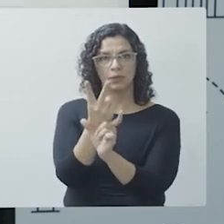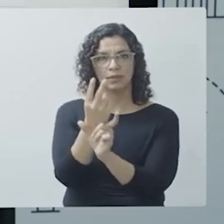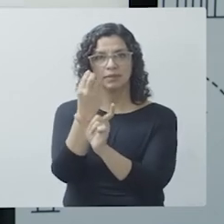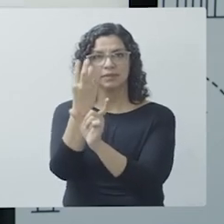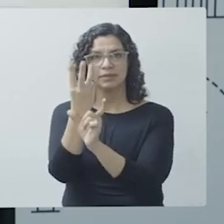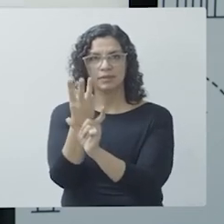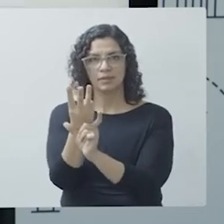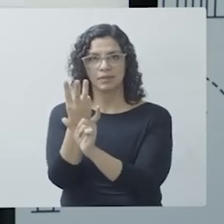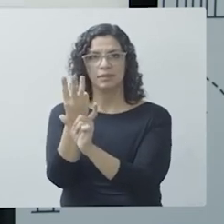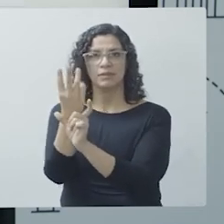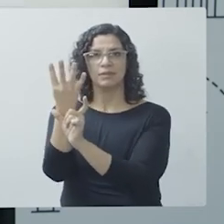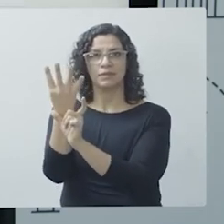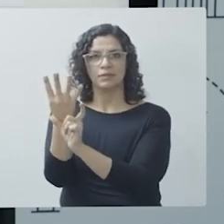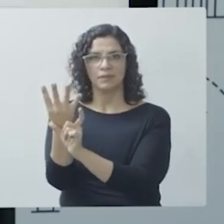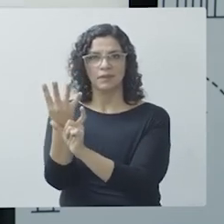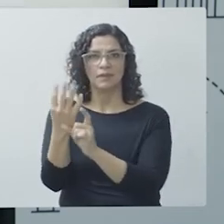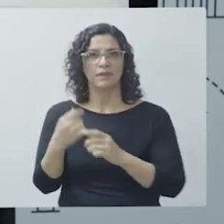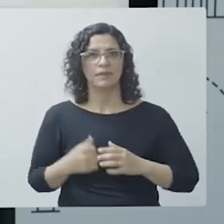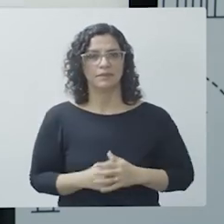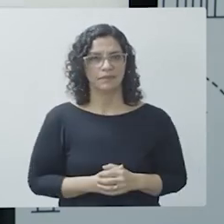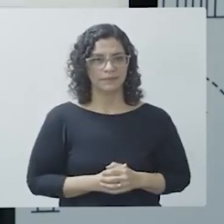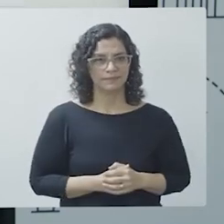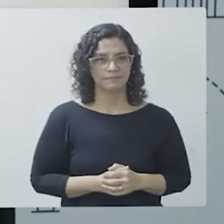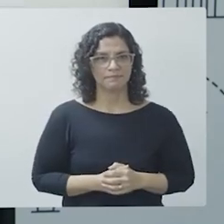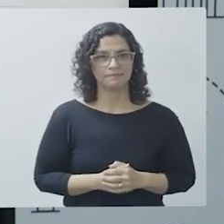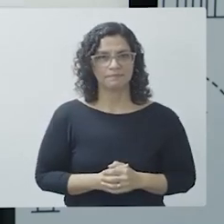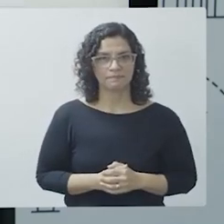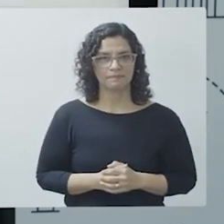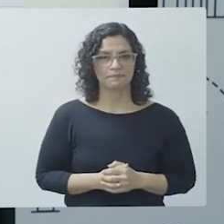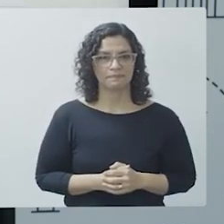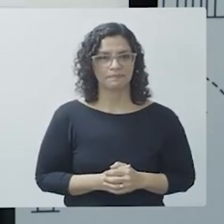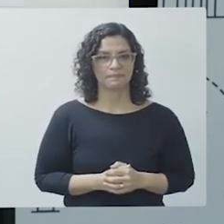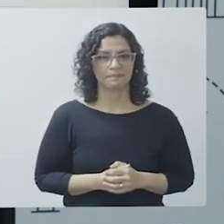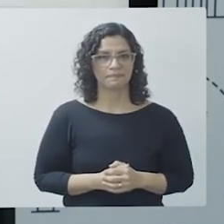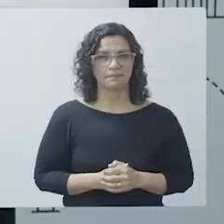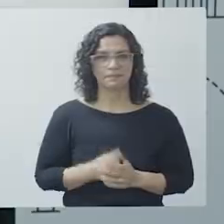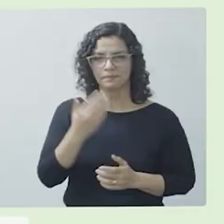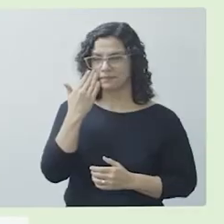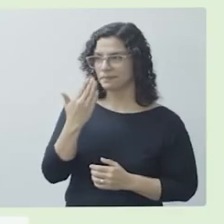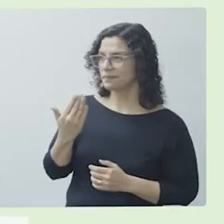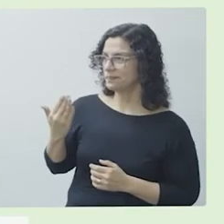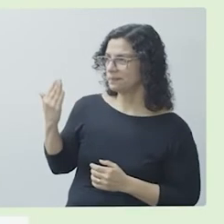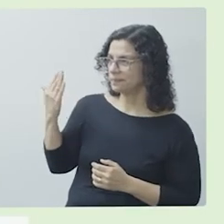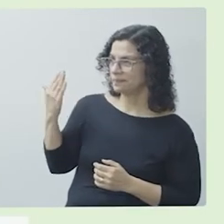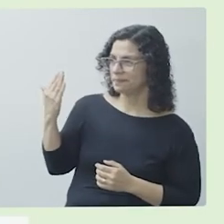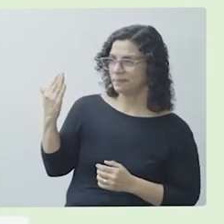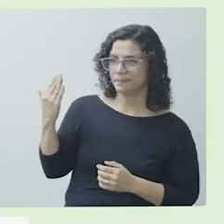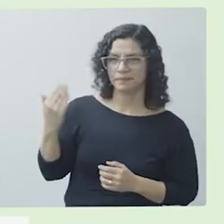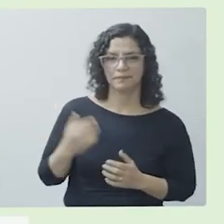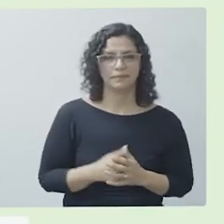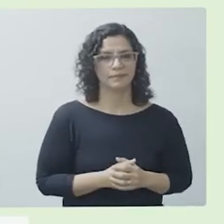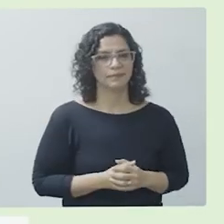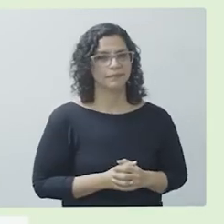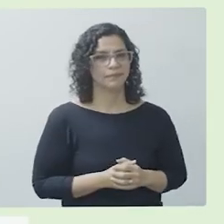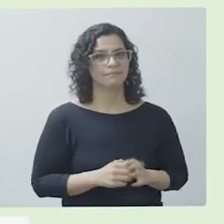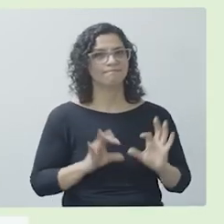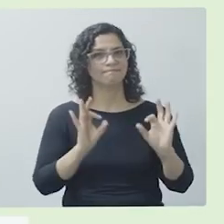Uma, duas, três, quatro sílabas. Olha